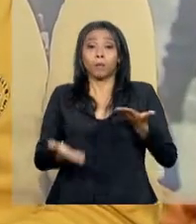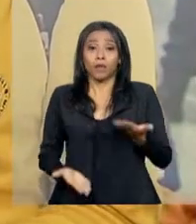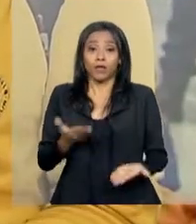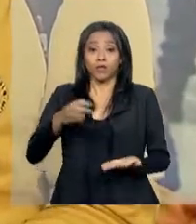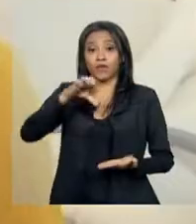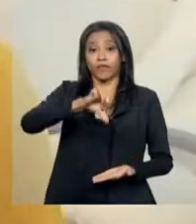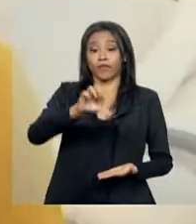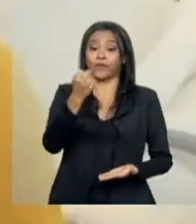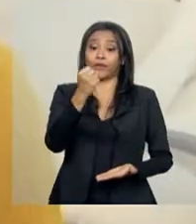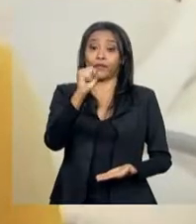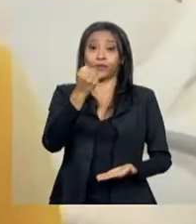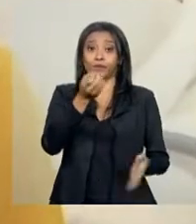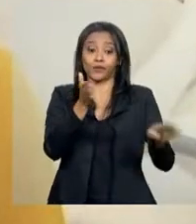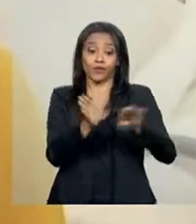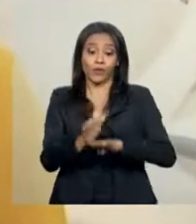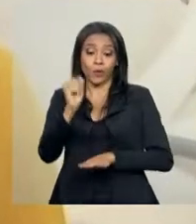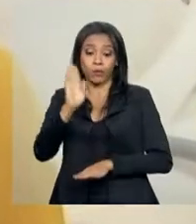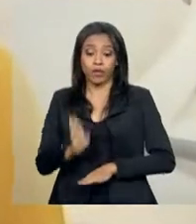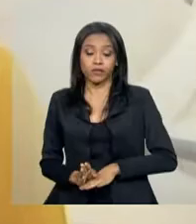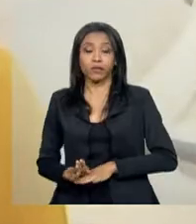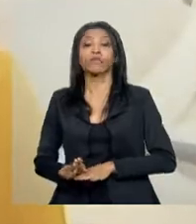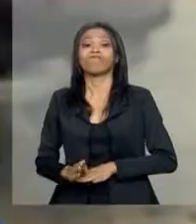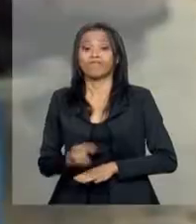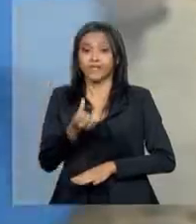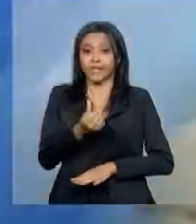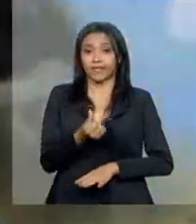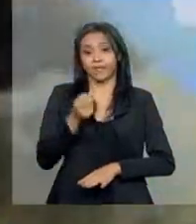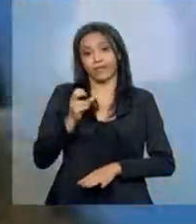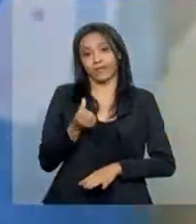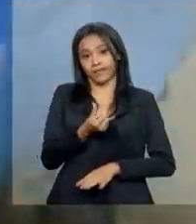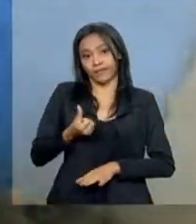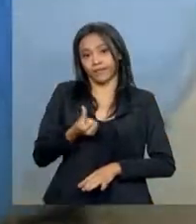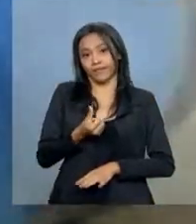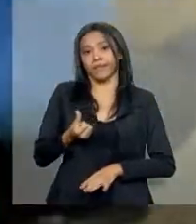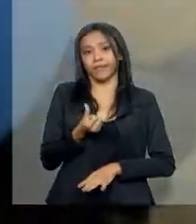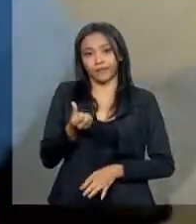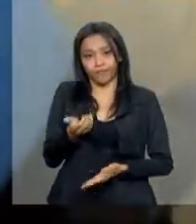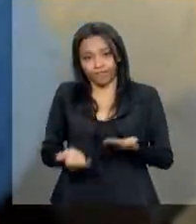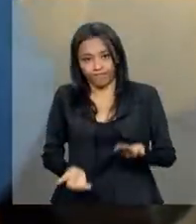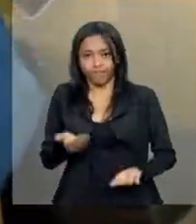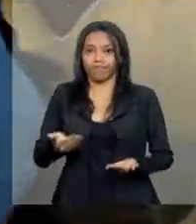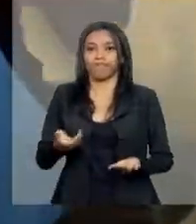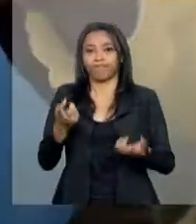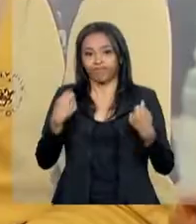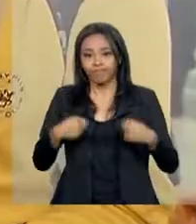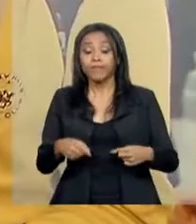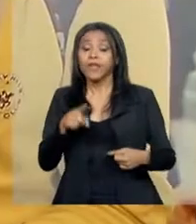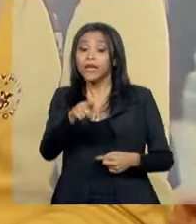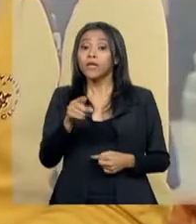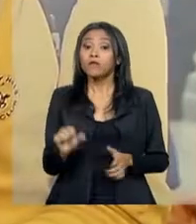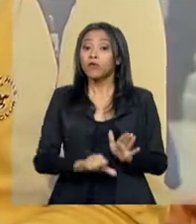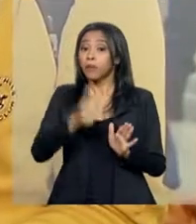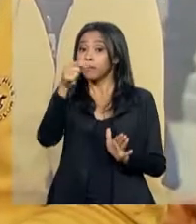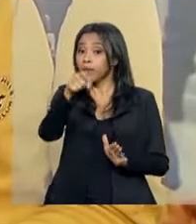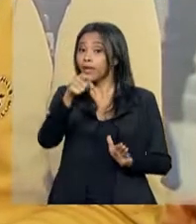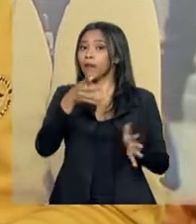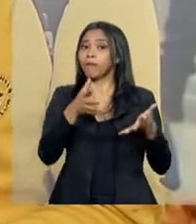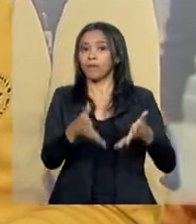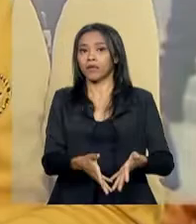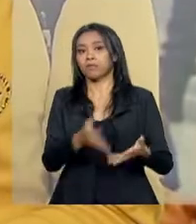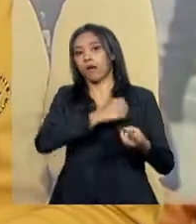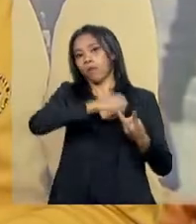quilos. Quando chegou ao Brasil, estava com 66. Oswaldo participou do primeiro processo de interiorização de